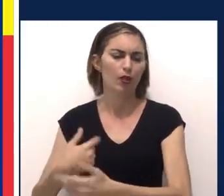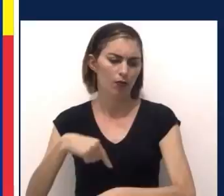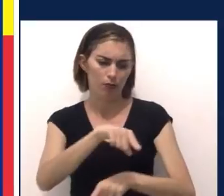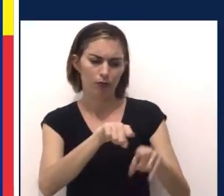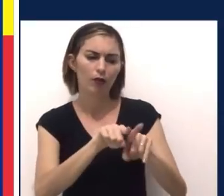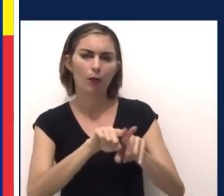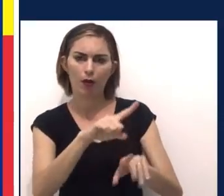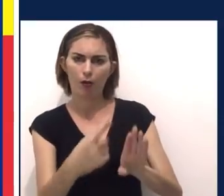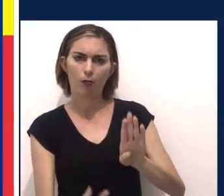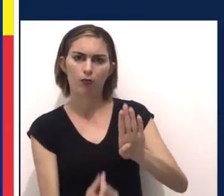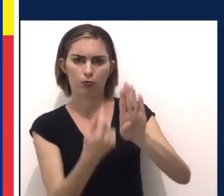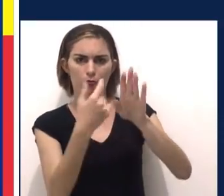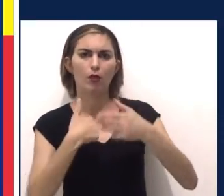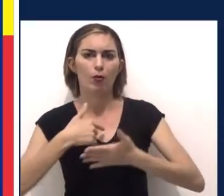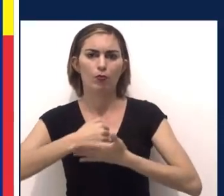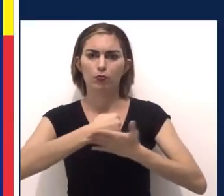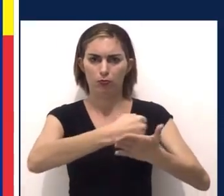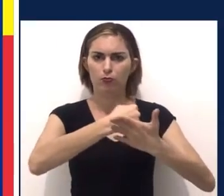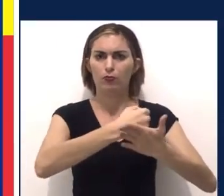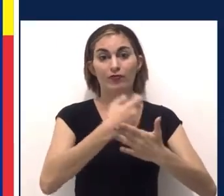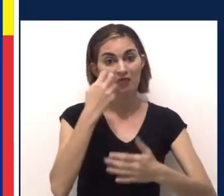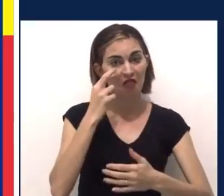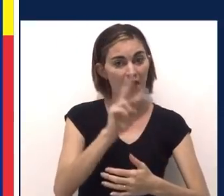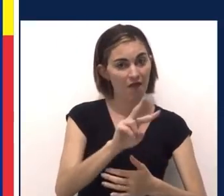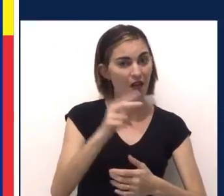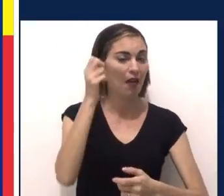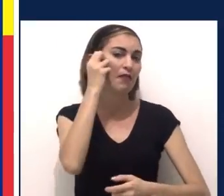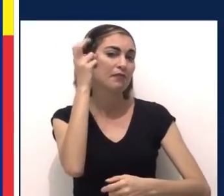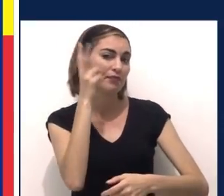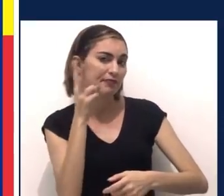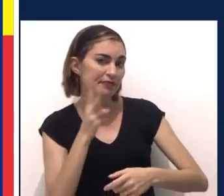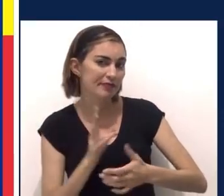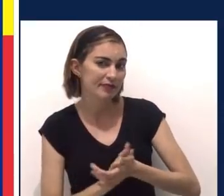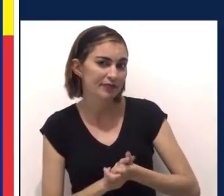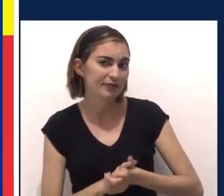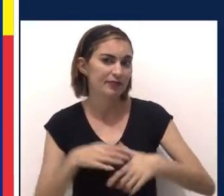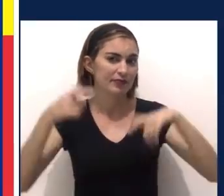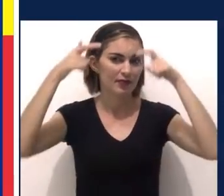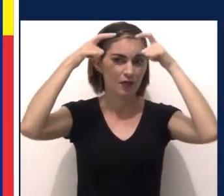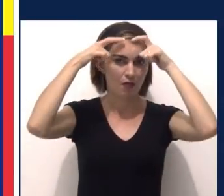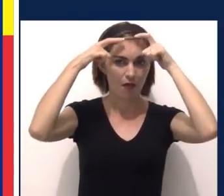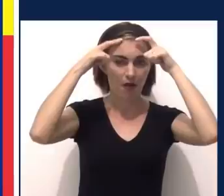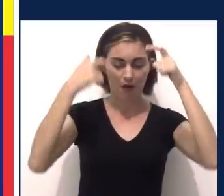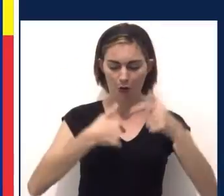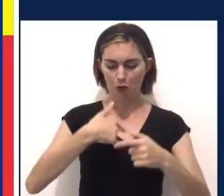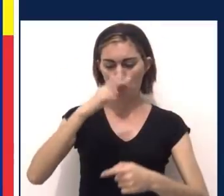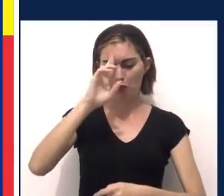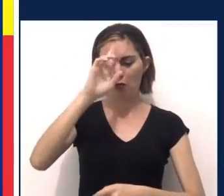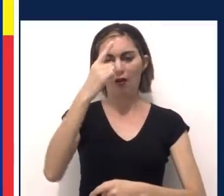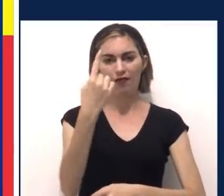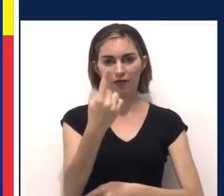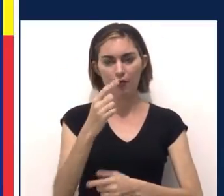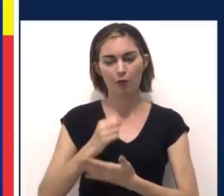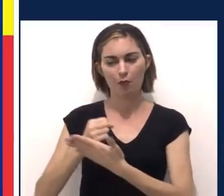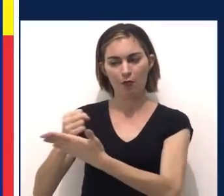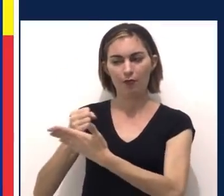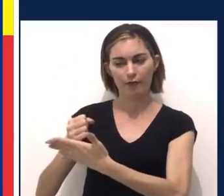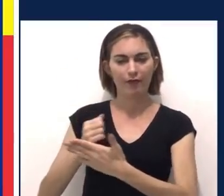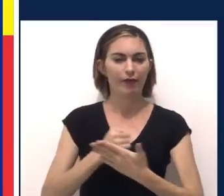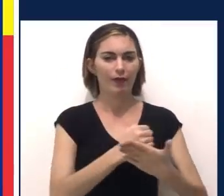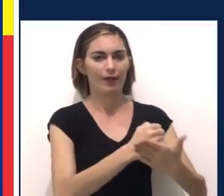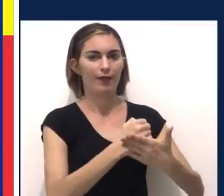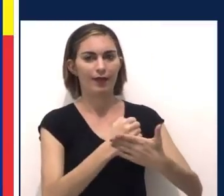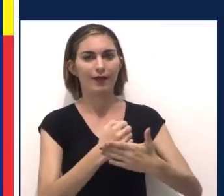político da nobreza. Veja que jogada. Então, o rei centraliza o poder. Então, dentro